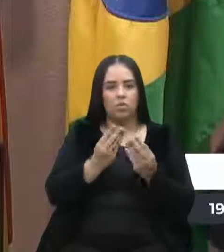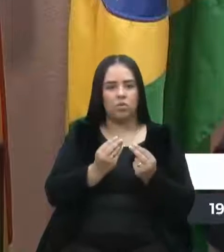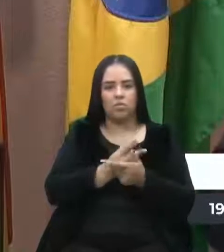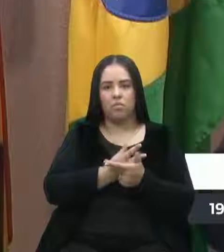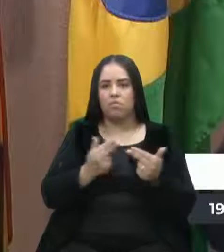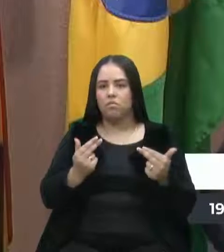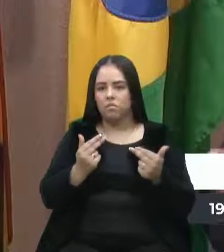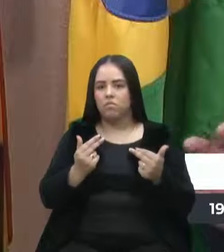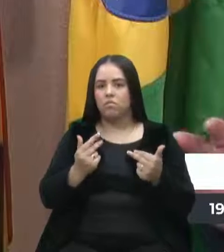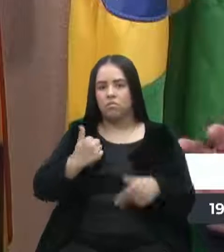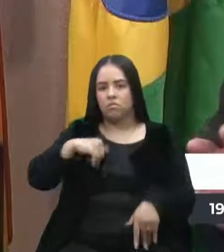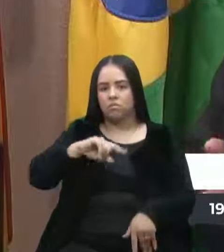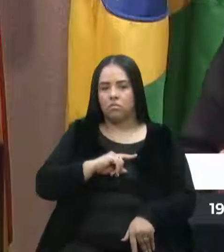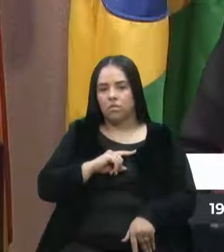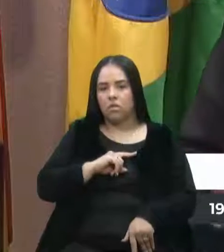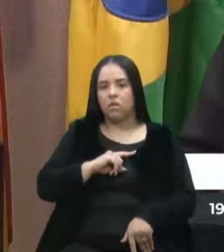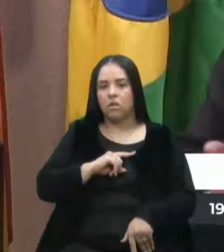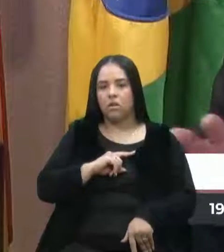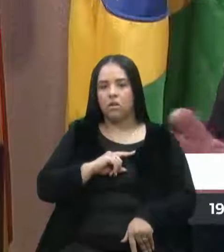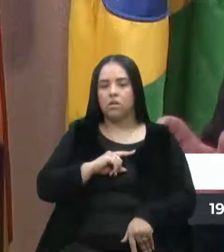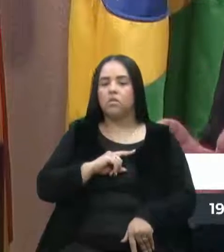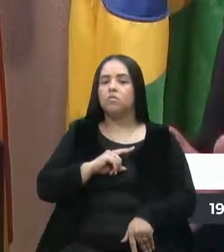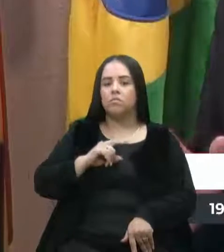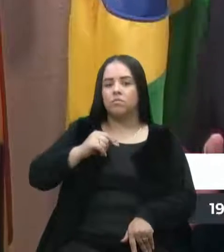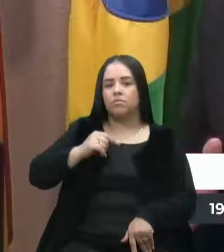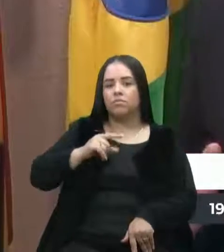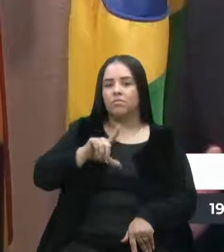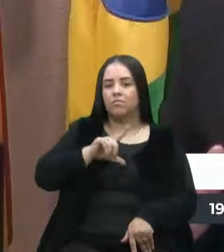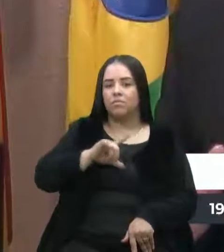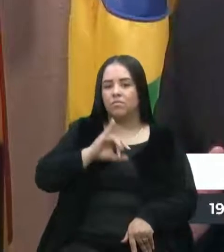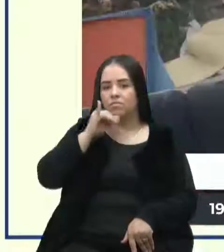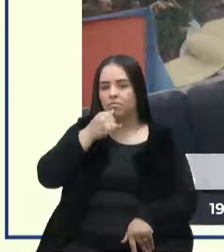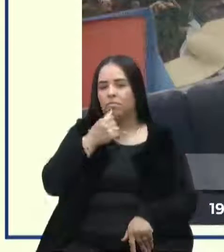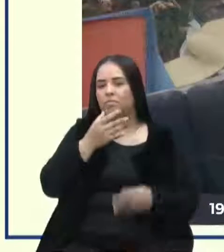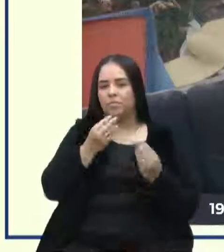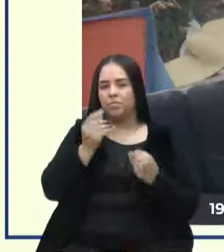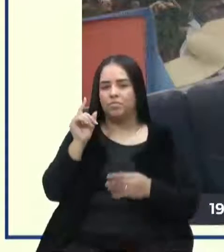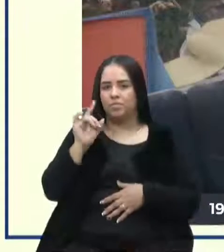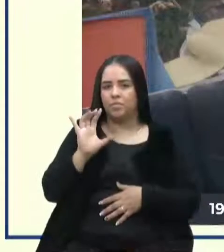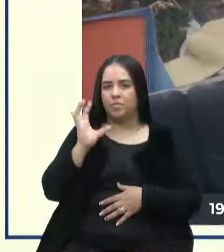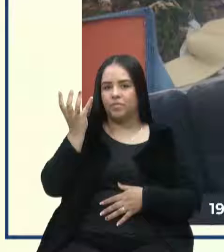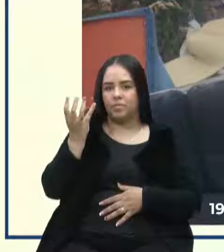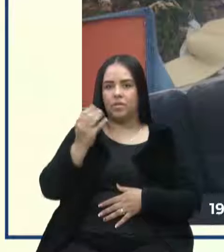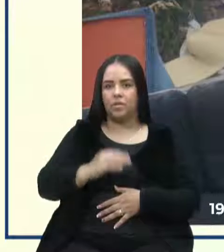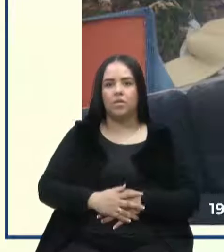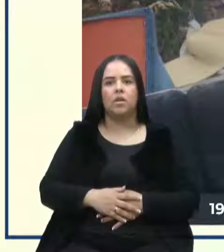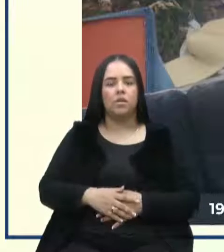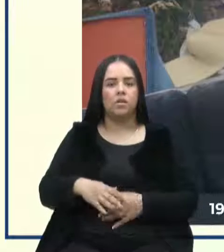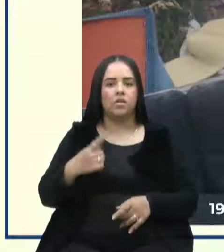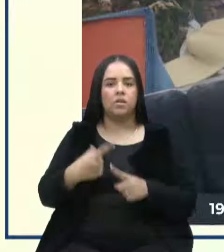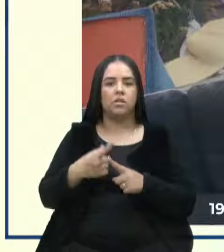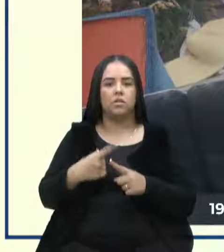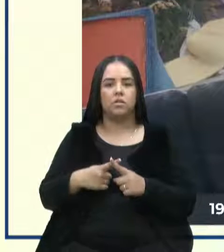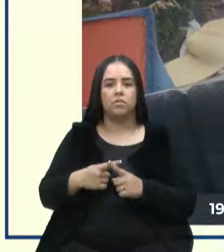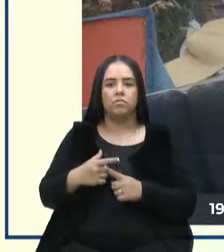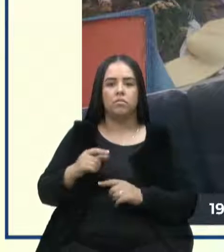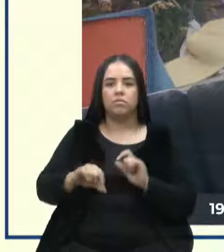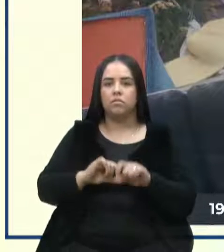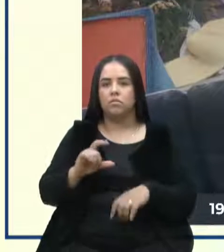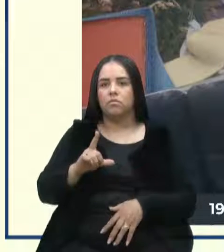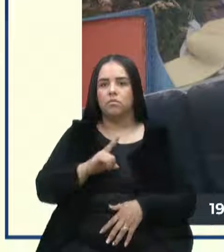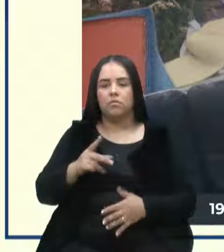situação que nós estamos encaminhando para algo muito triste E é porque o poder de compra